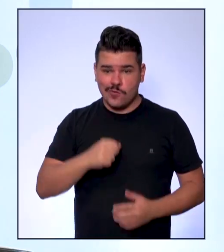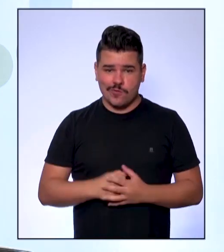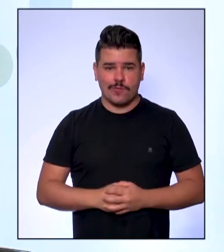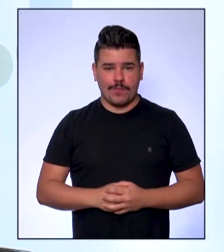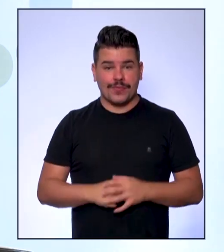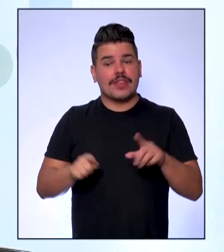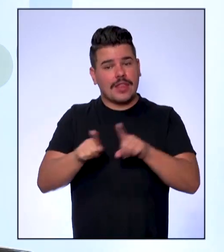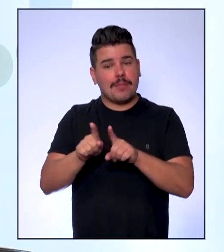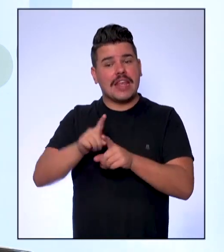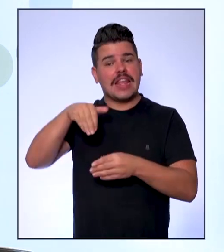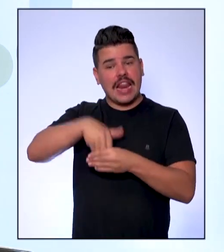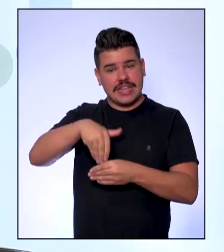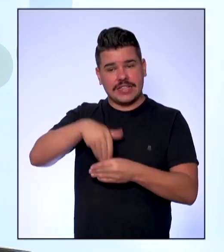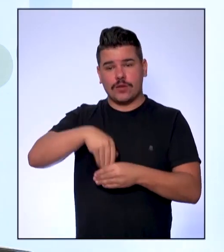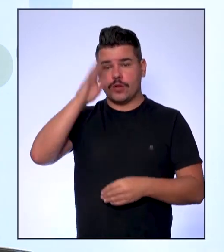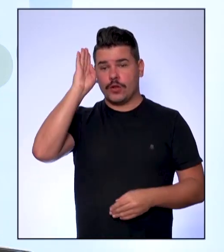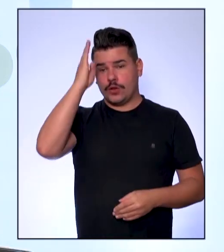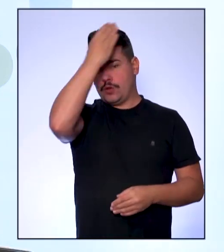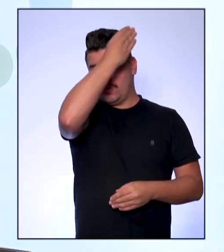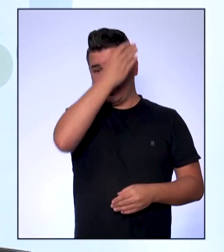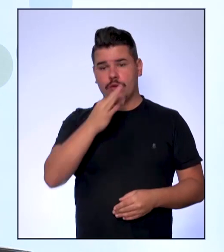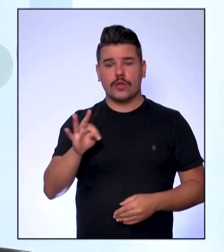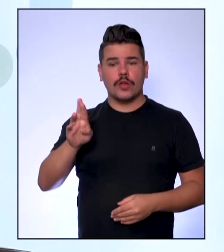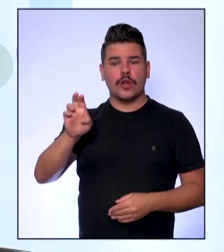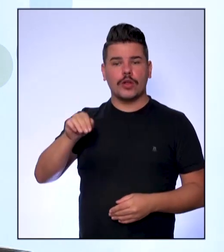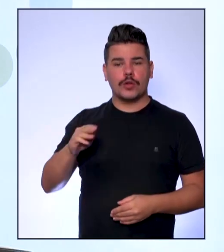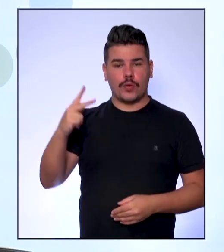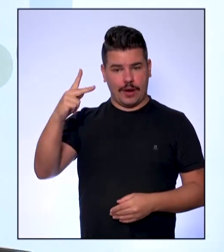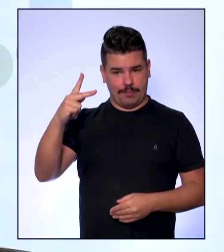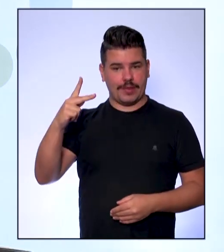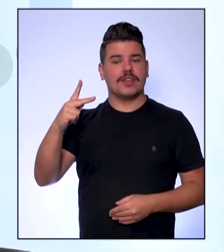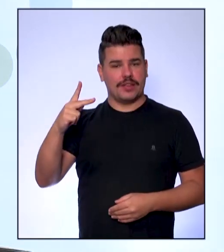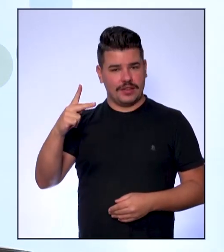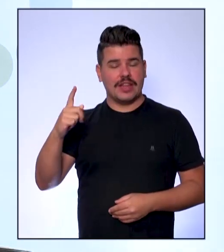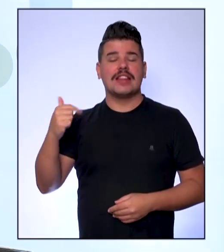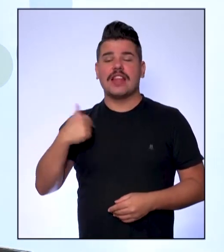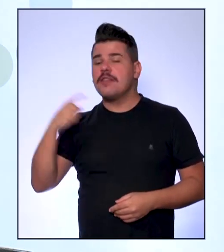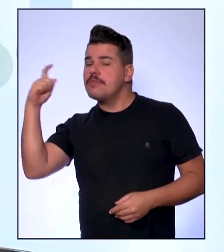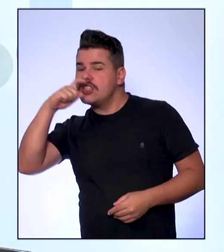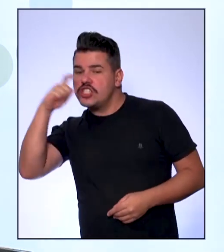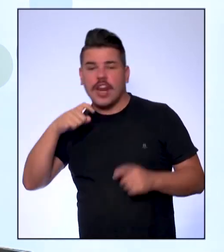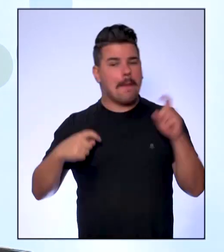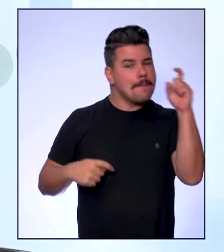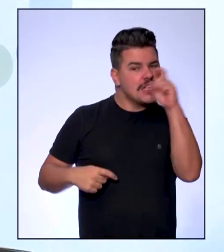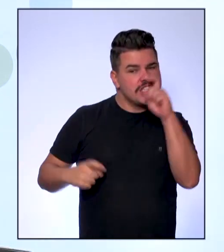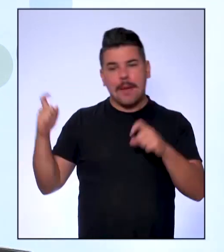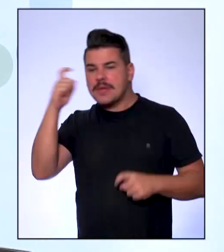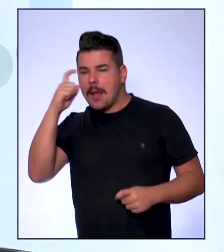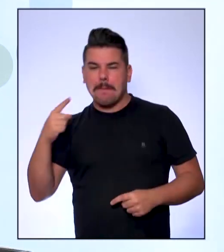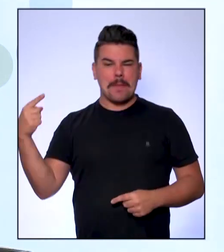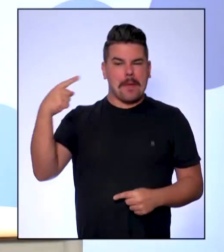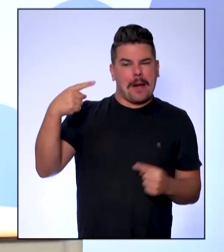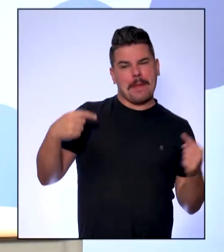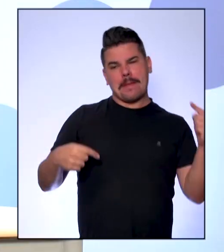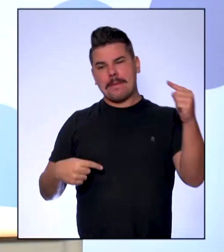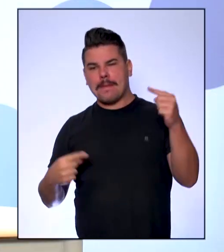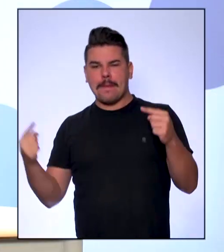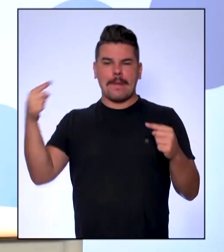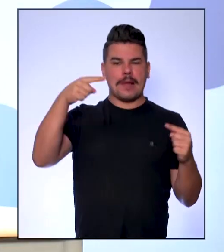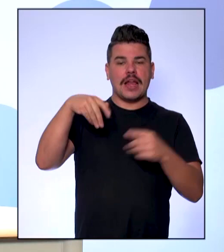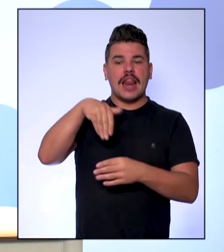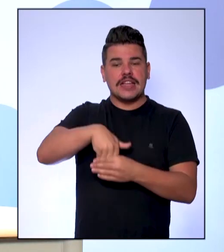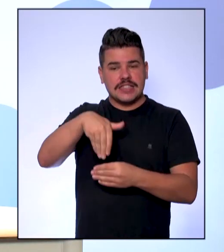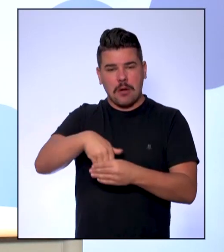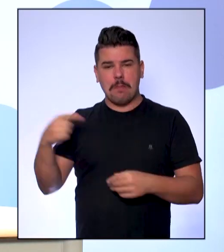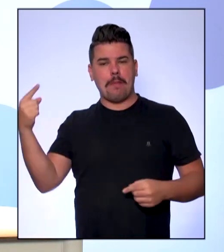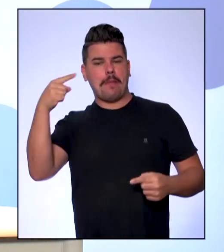exemplo, na eleição do Trump, né, houve com a Hillary Clinton, teve fake news de ambos os lados, né, ali um falando mal do outro, e não